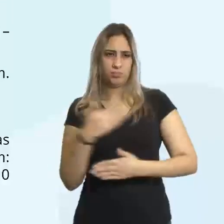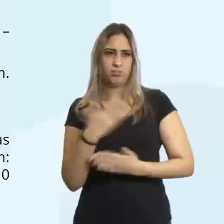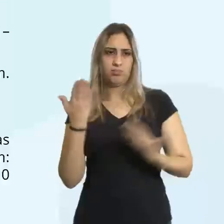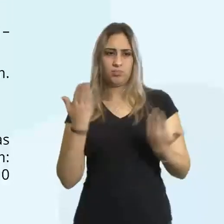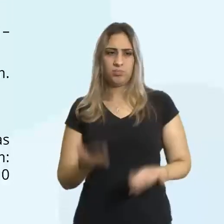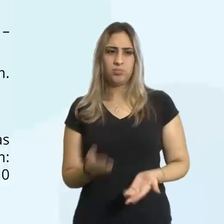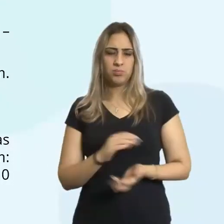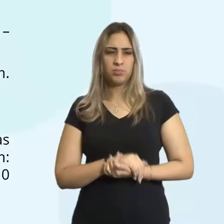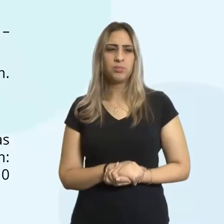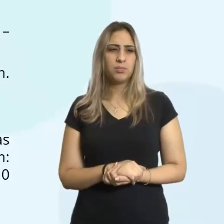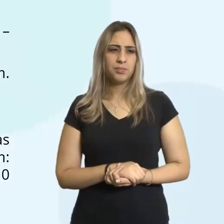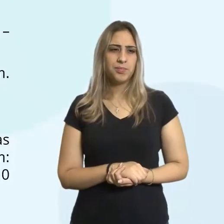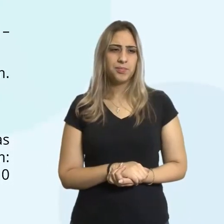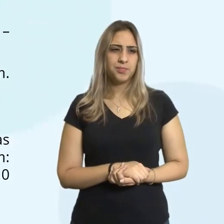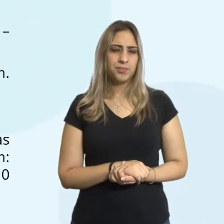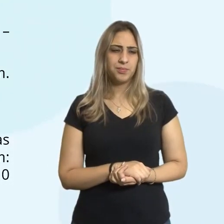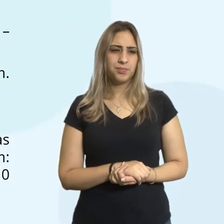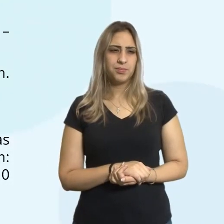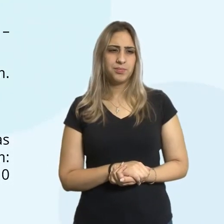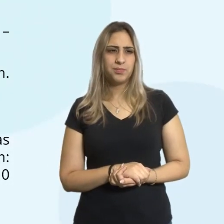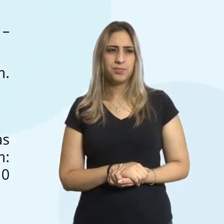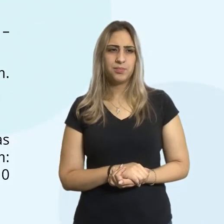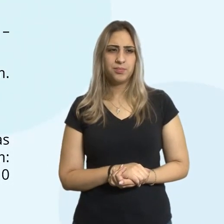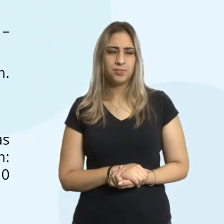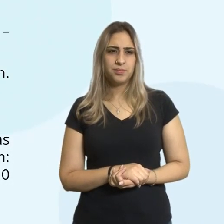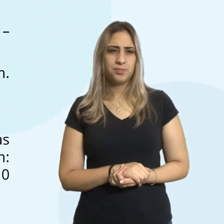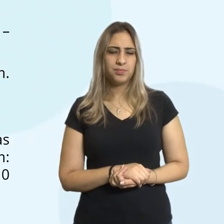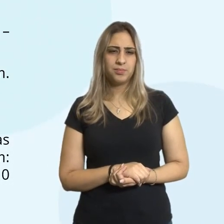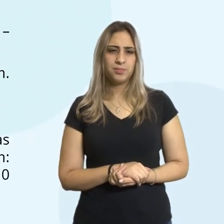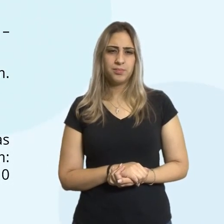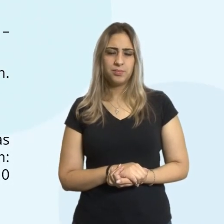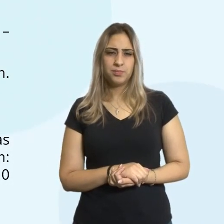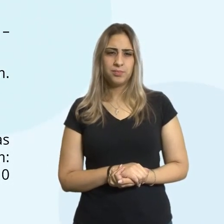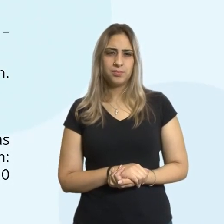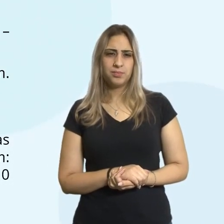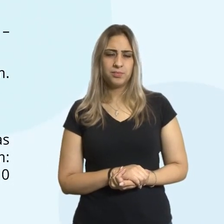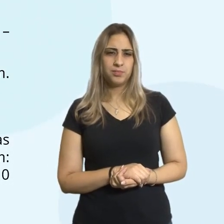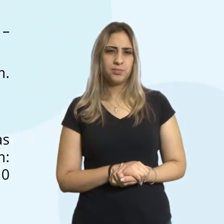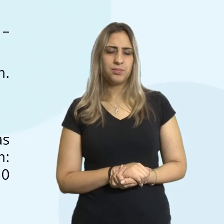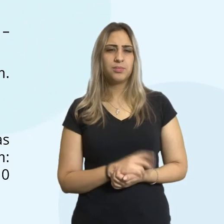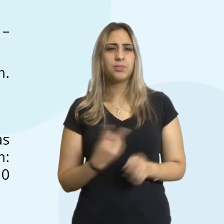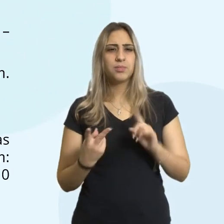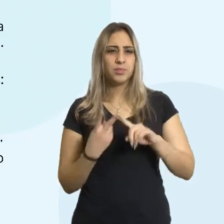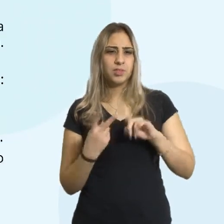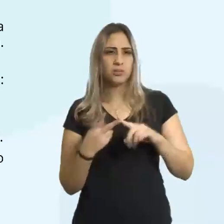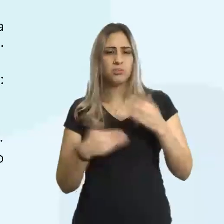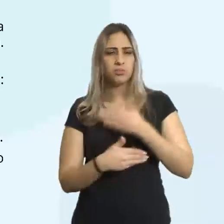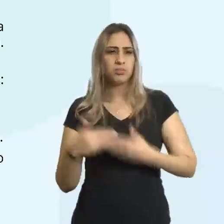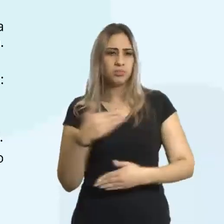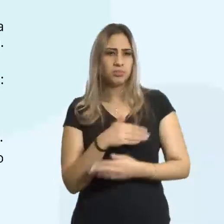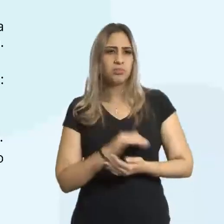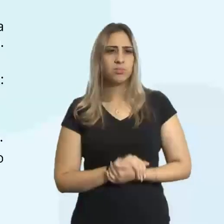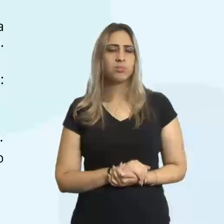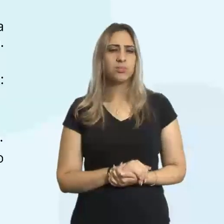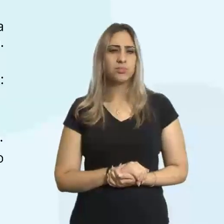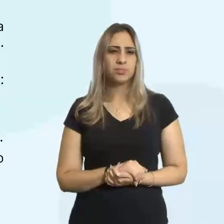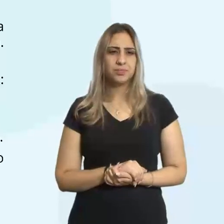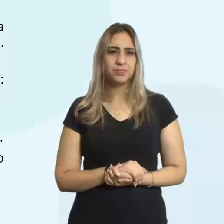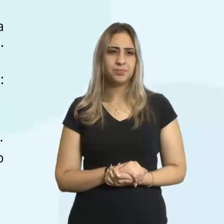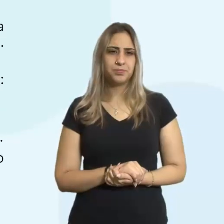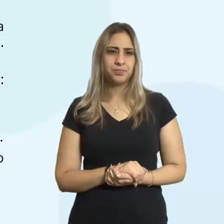E aí temos aí uma para as referências Você tá no celular e dá um print segunda página de referências